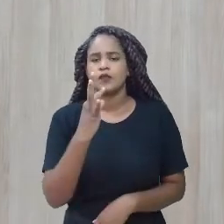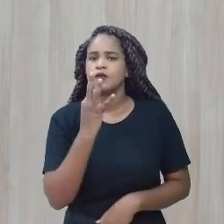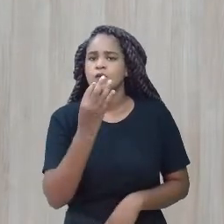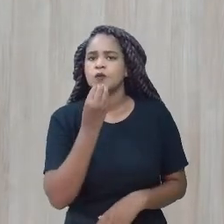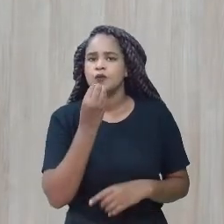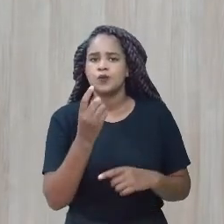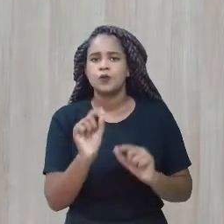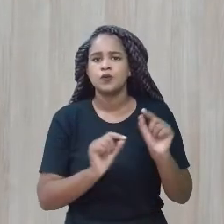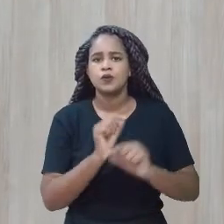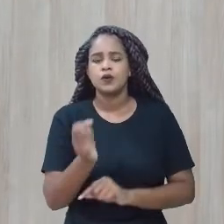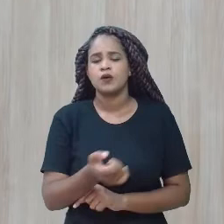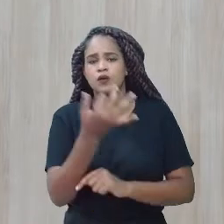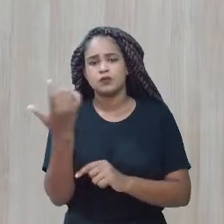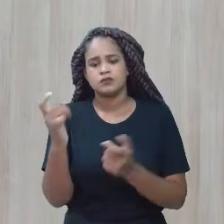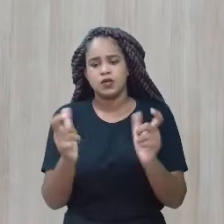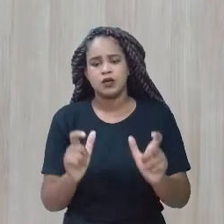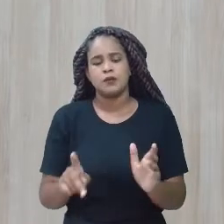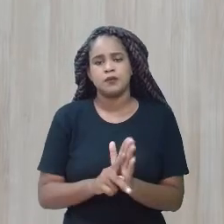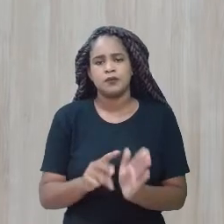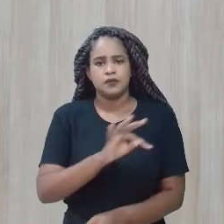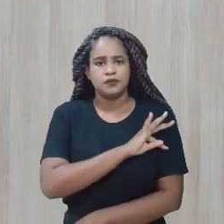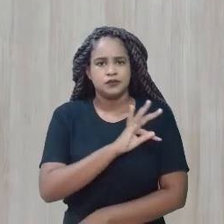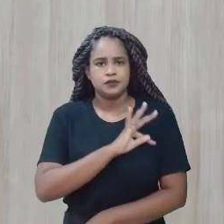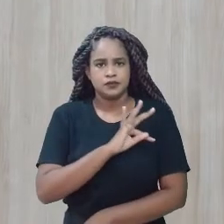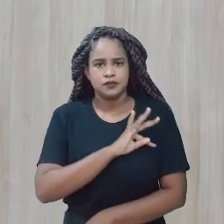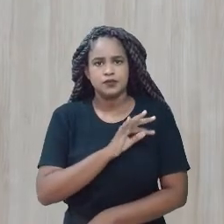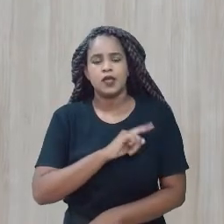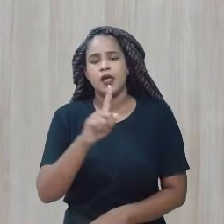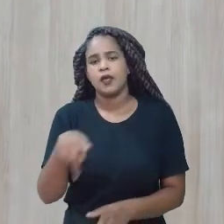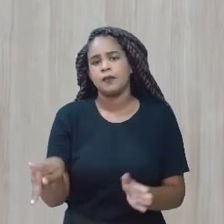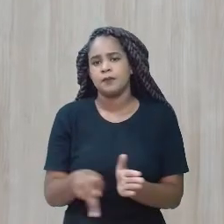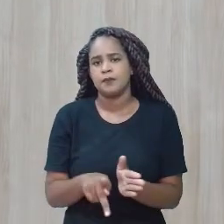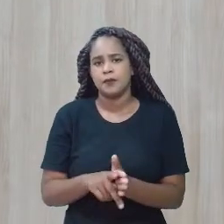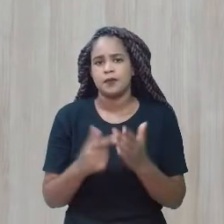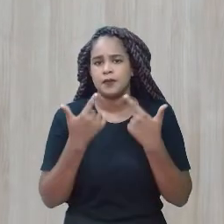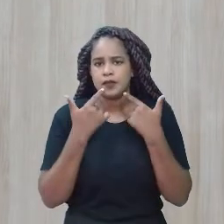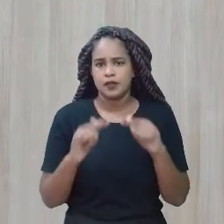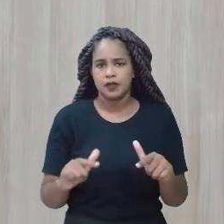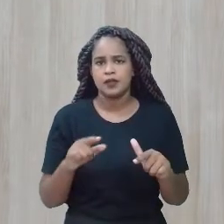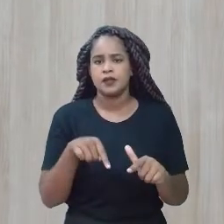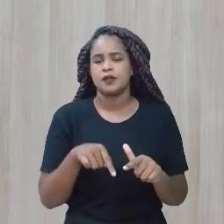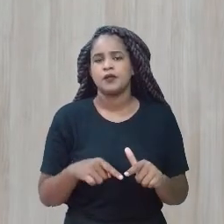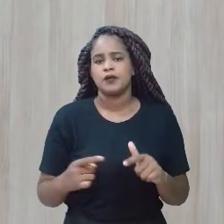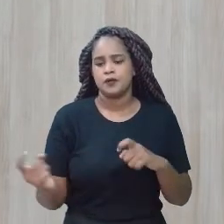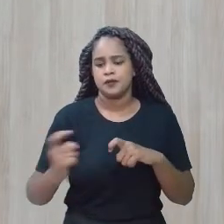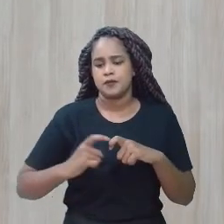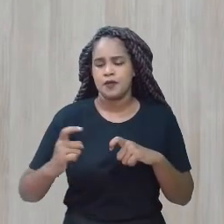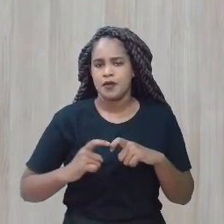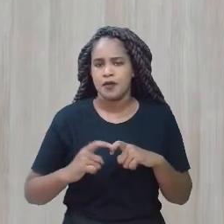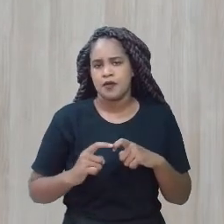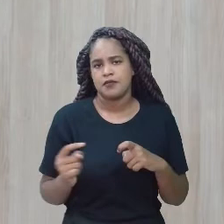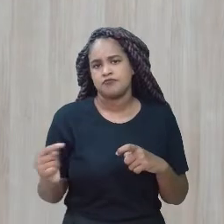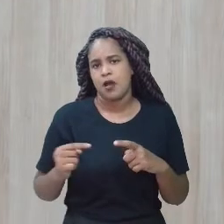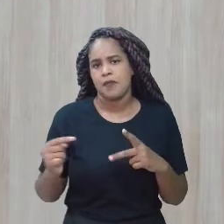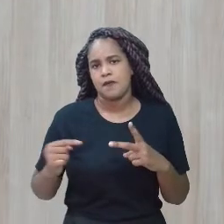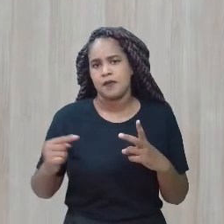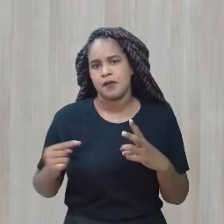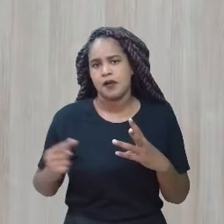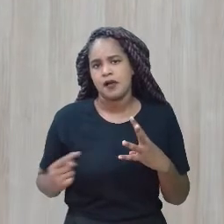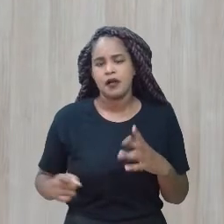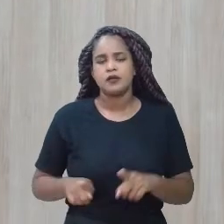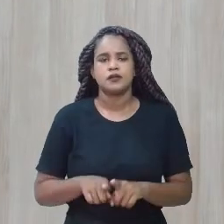conhecerão alguns termos técnicos que é da linguagem, não é? Dos médicos, termos